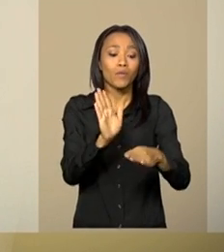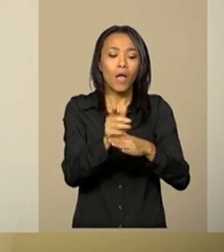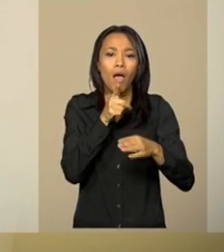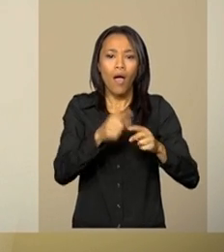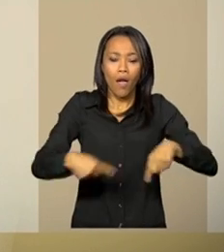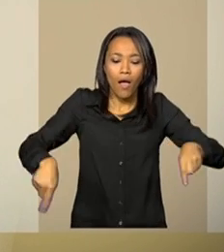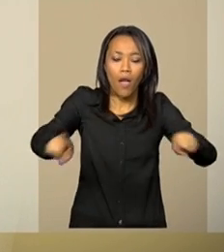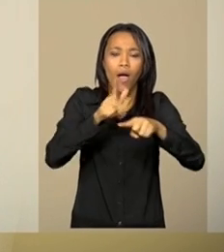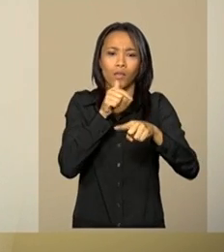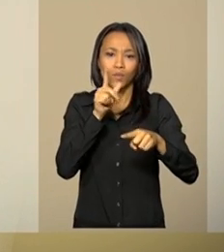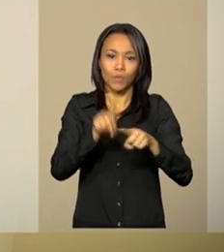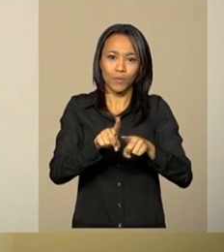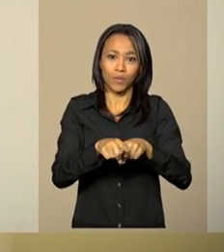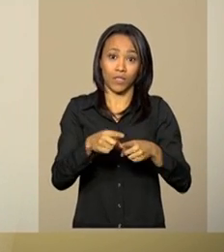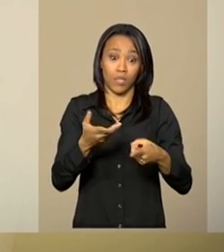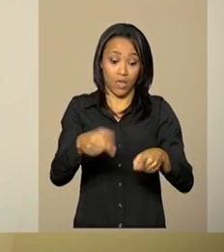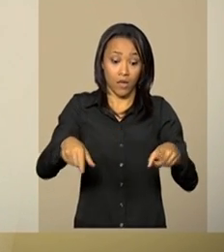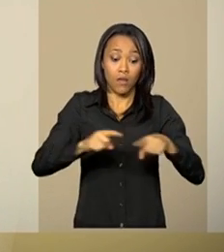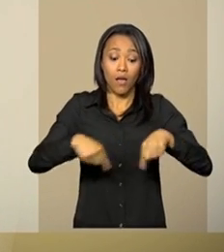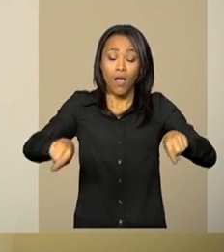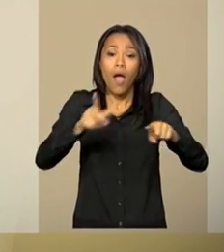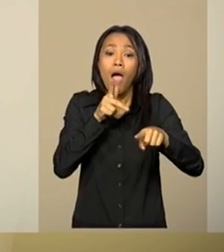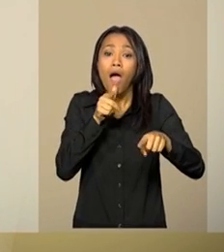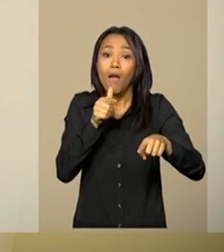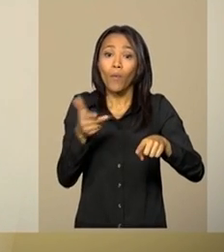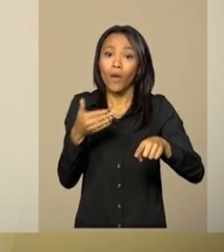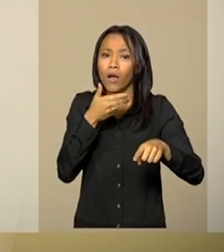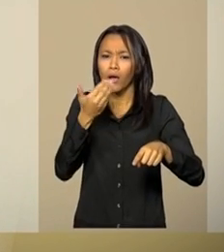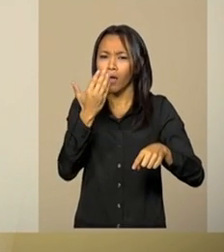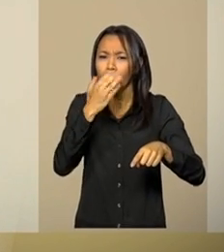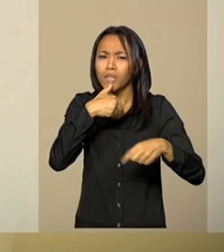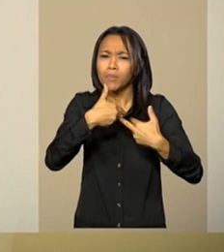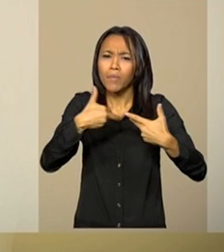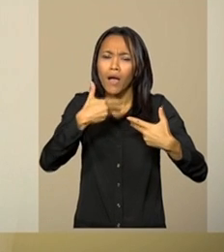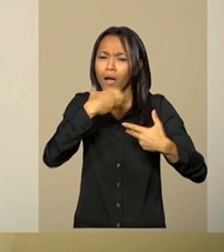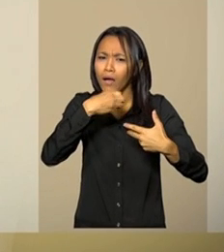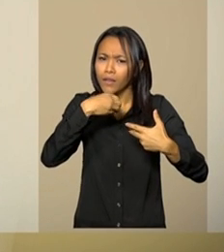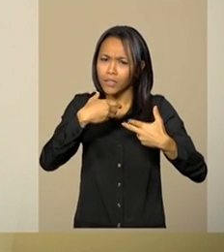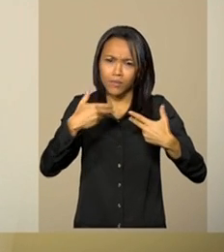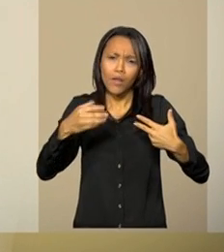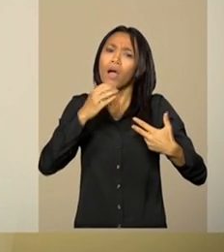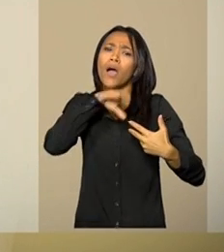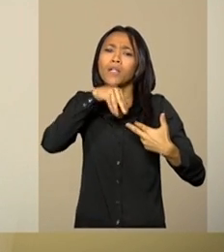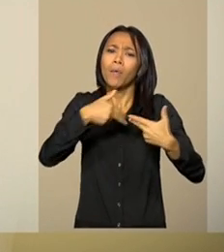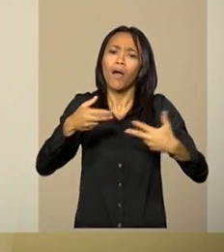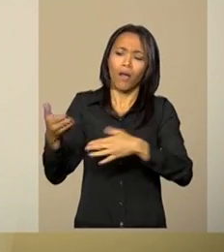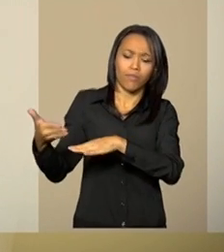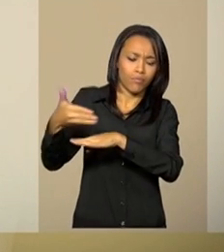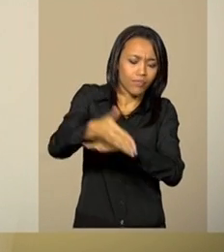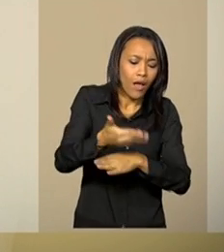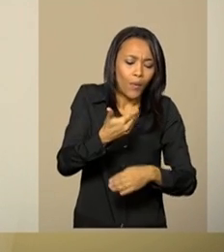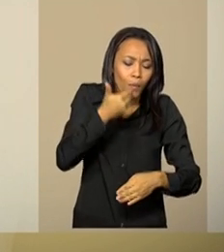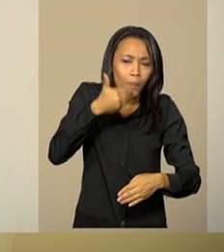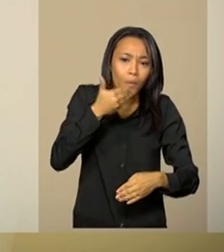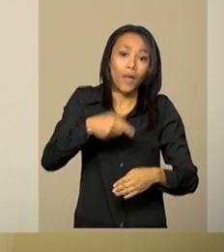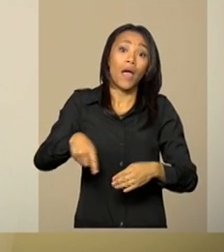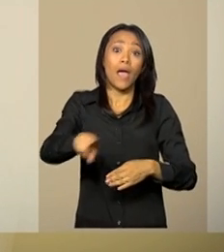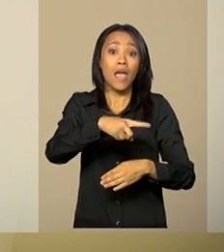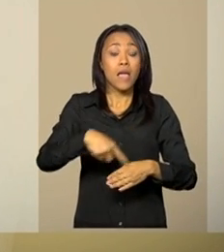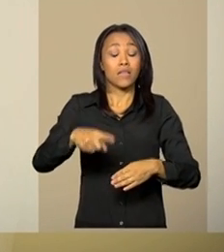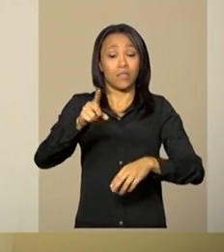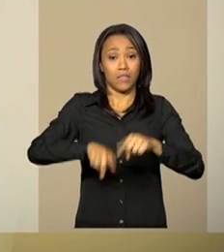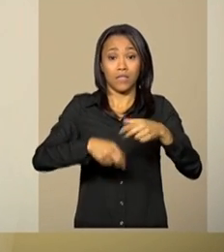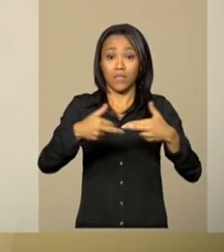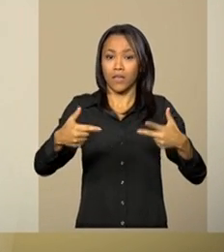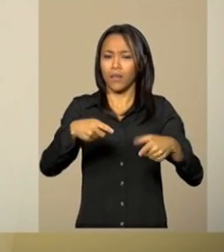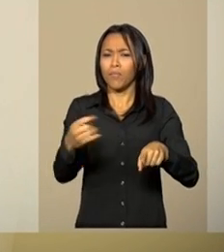açudes, limpar aguadas, que servem para os animais tomarem água. Pelo Brasil inteirinho, essas máquinas são importantes para